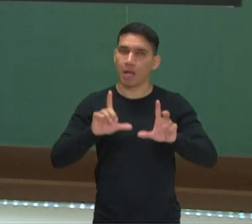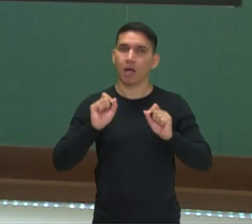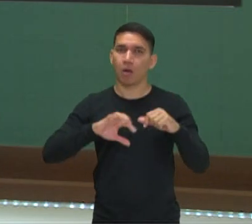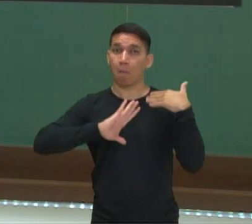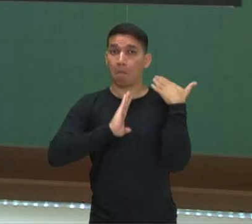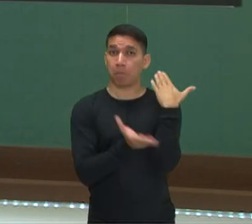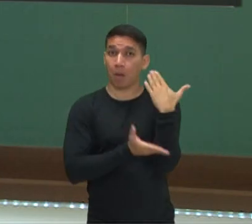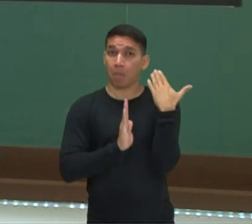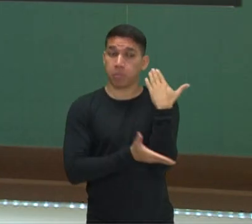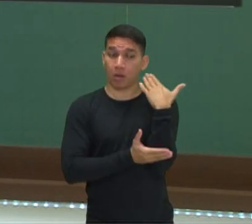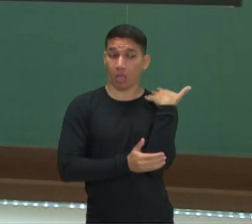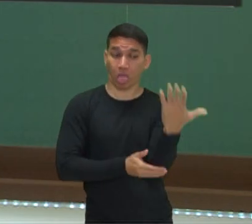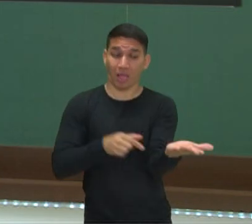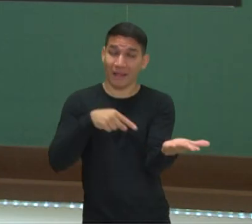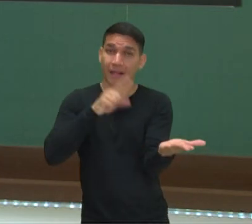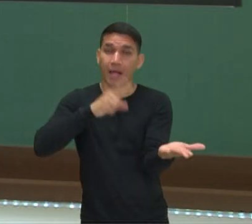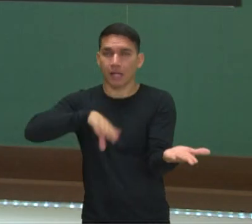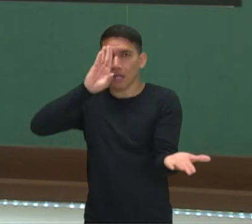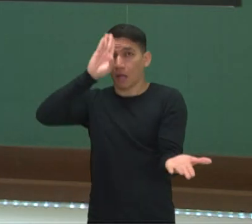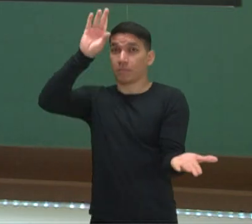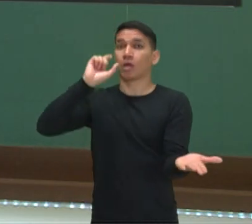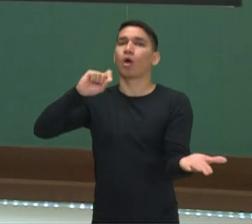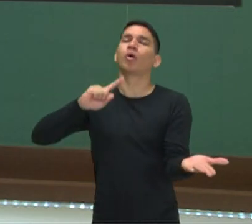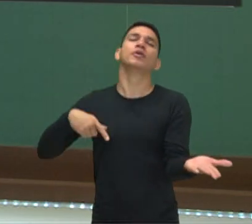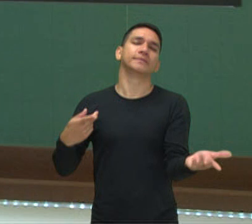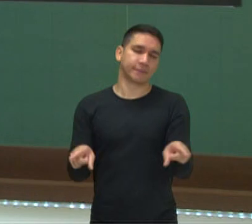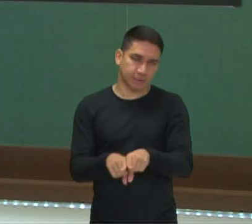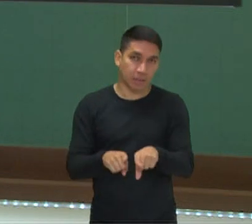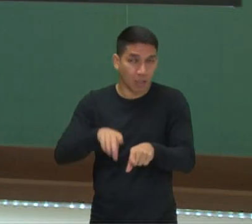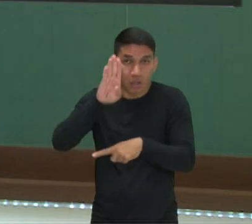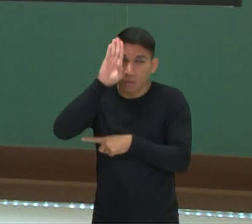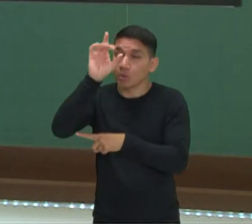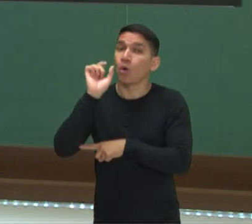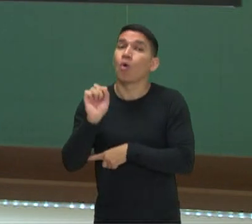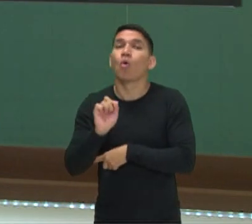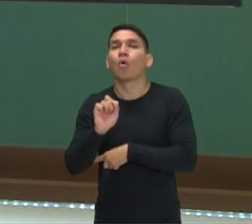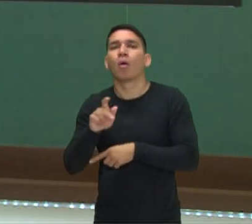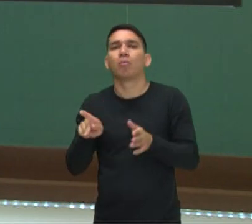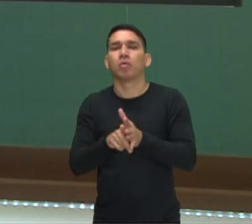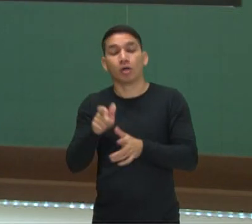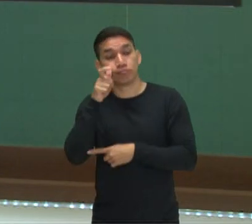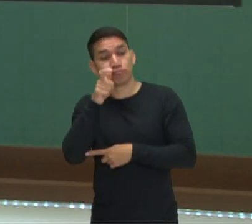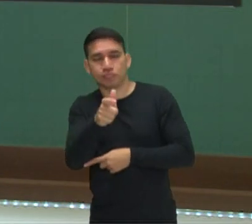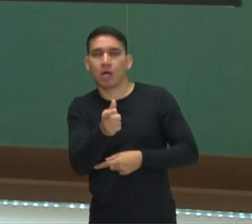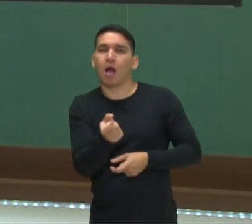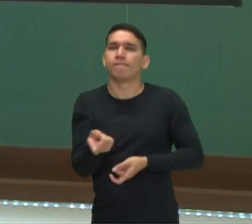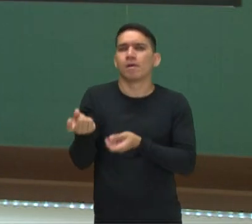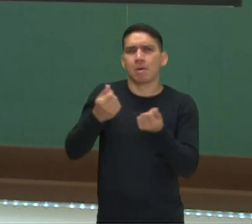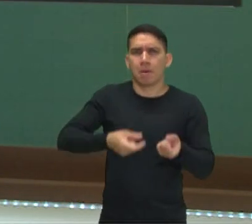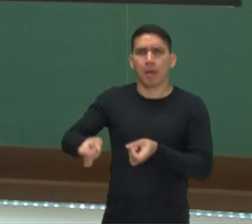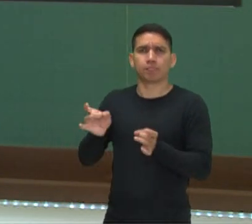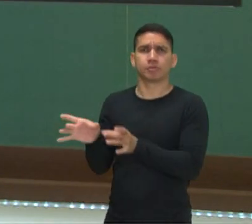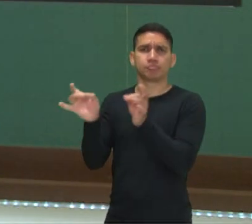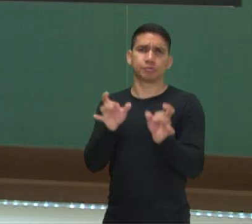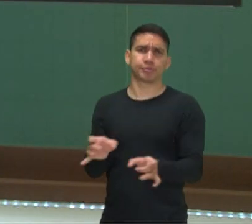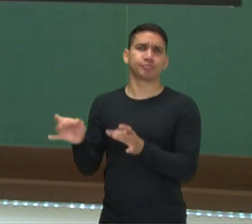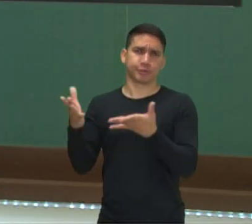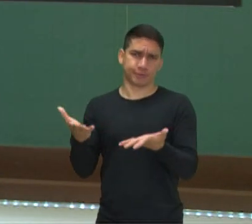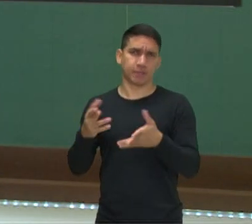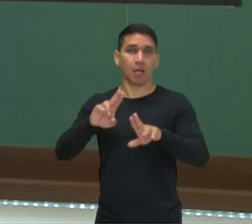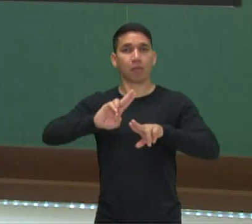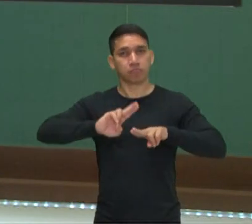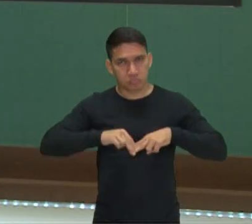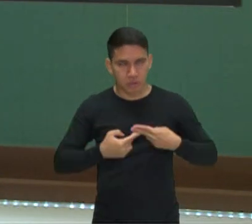madeira é uma das principais ali, principalmente, né, para o interesse econômico, né, a retirada de madeira. Nós